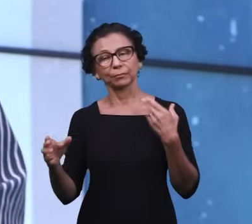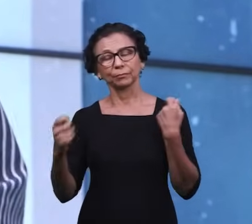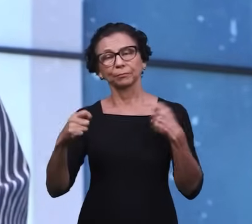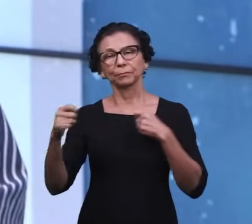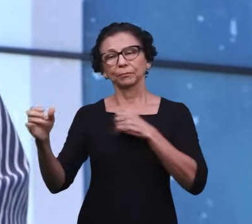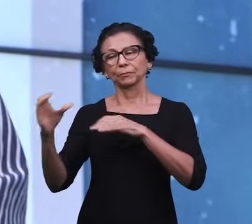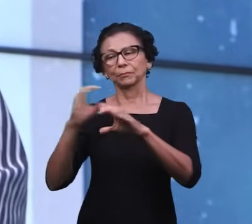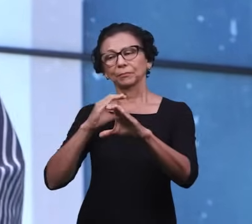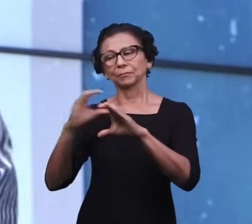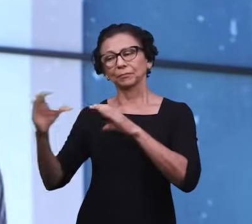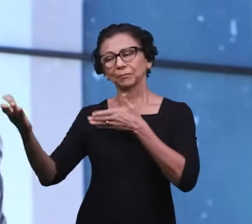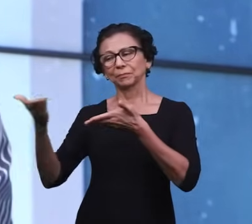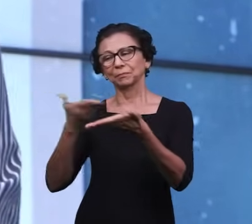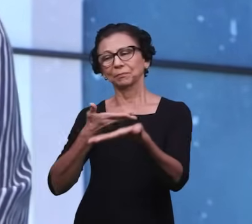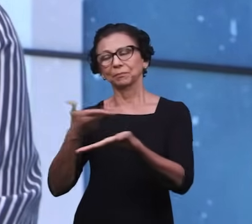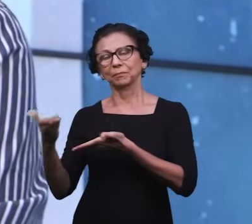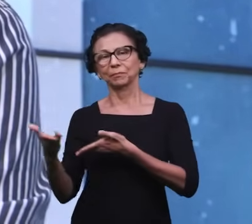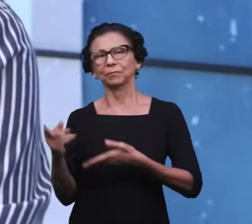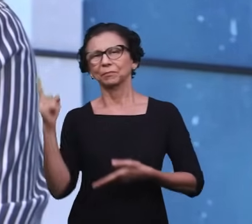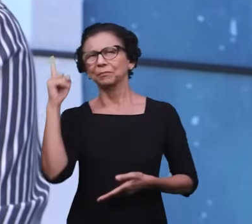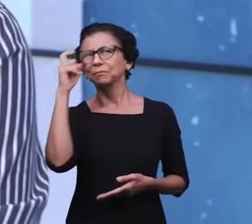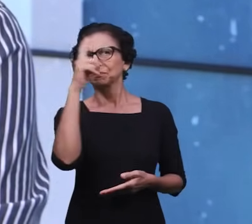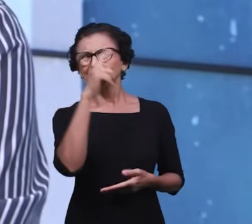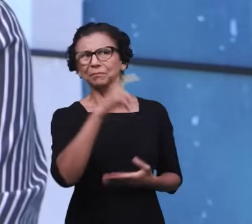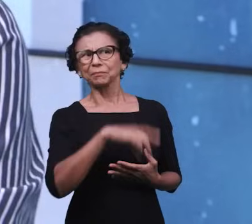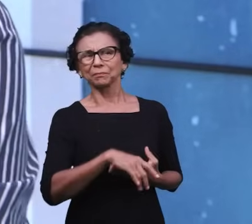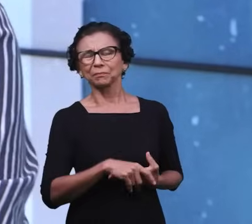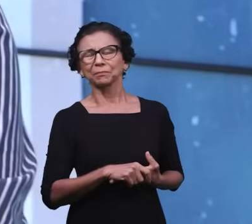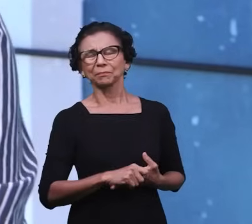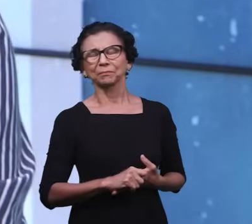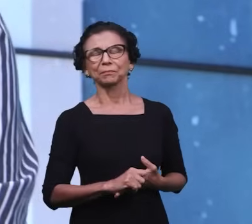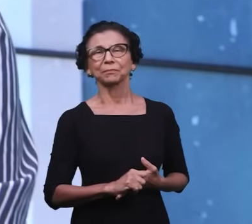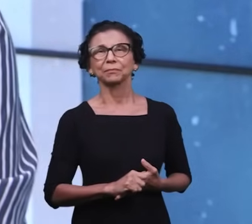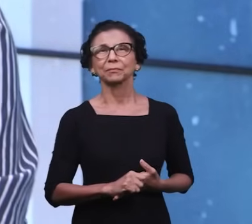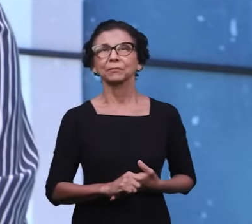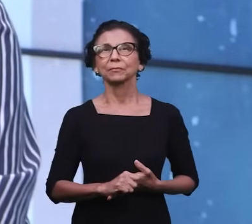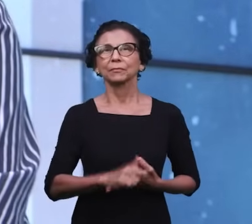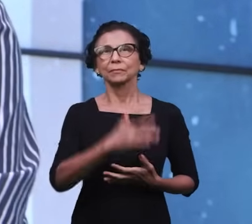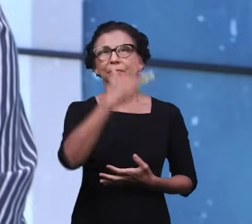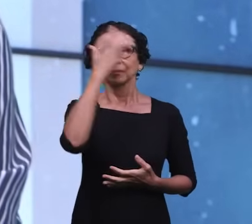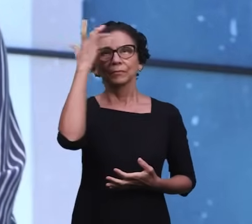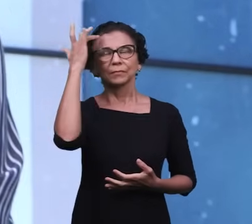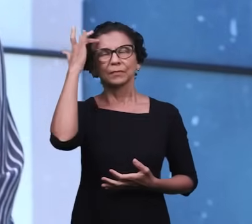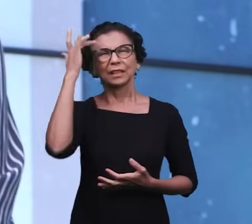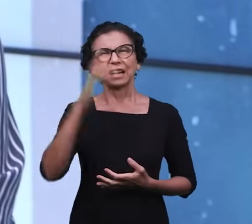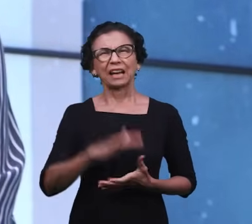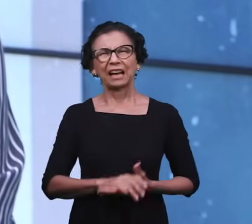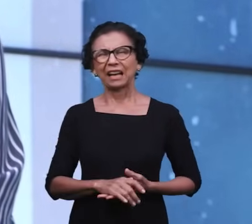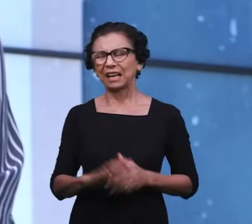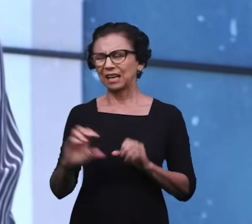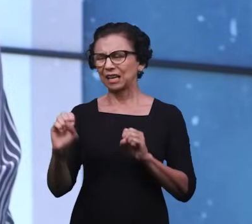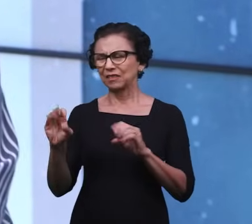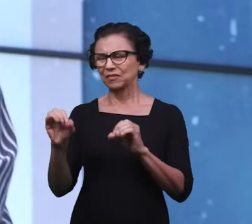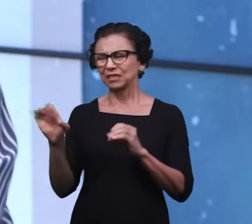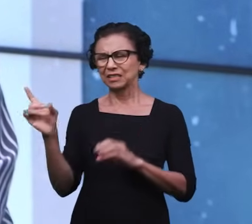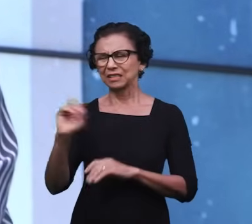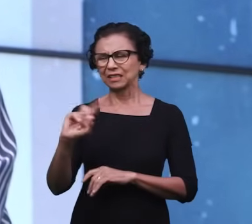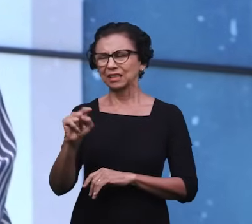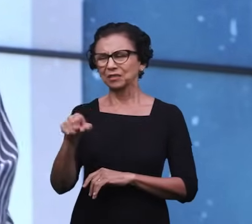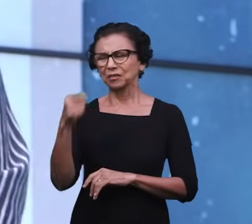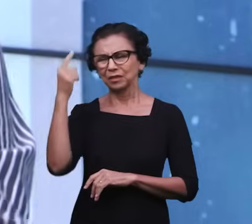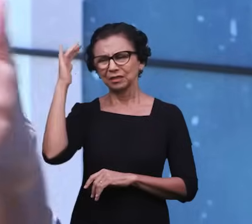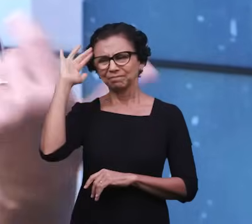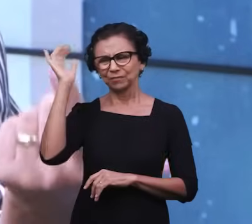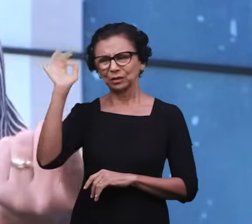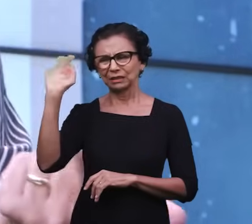comunicação, interação. Uhum. Então, ele tem a dificuldade de imitação. Aí, o que as pessoas fazem? Param de tentar ensinar, porque acham que não vão